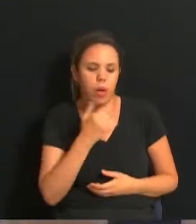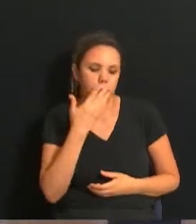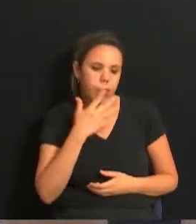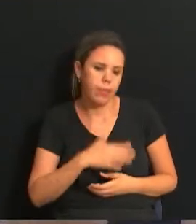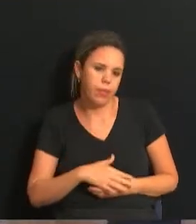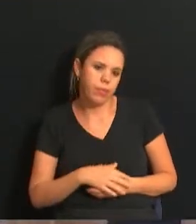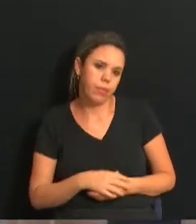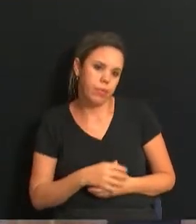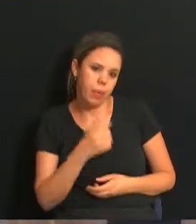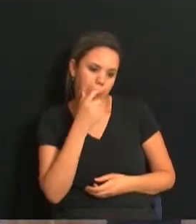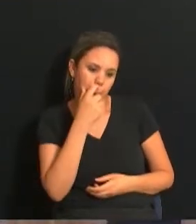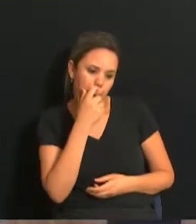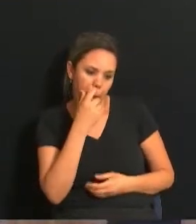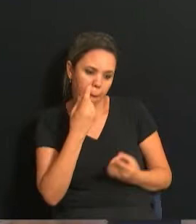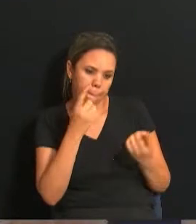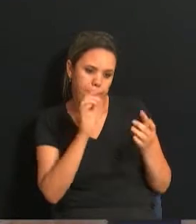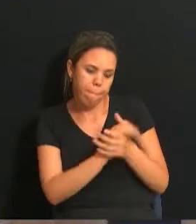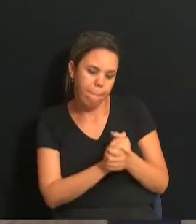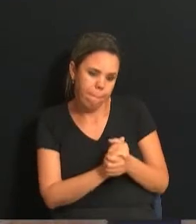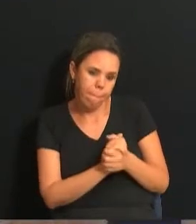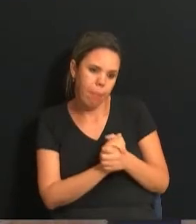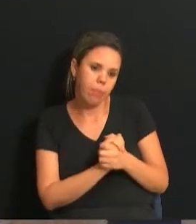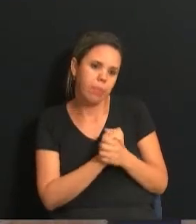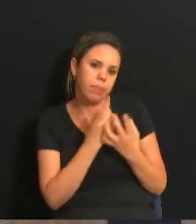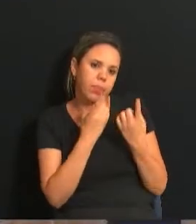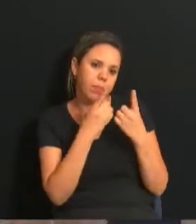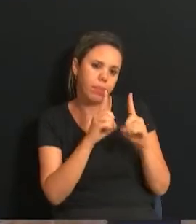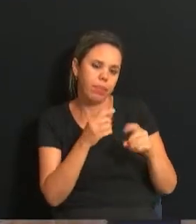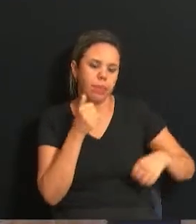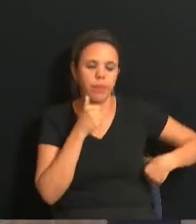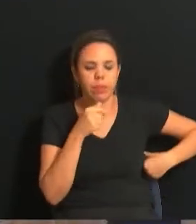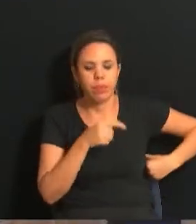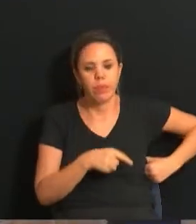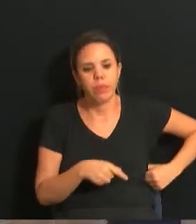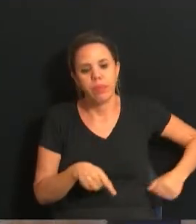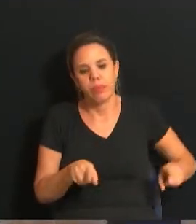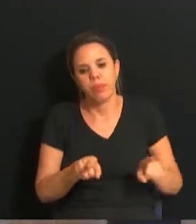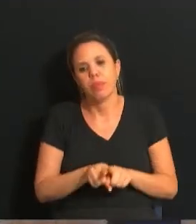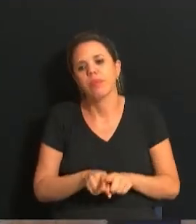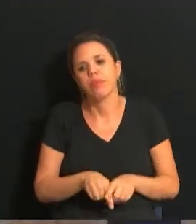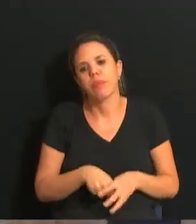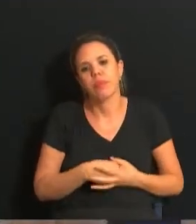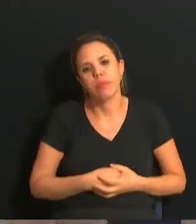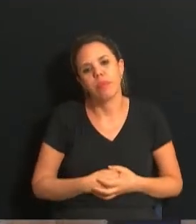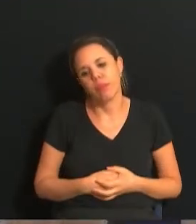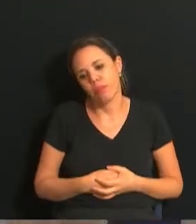ele era marido, companheiro, enfim, né, dessa mulher, e ele era